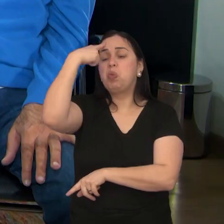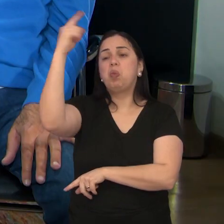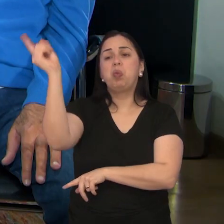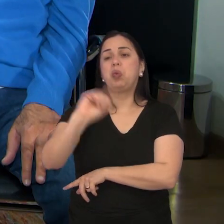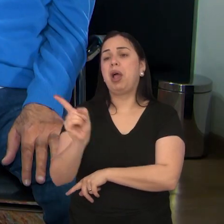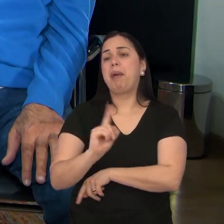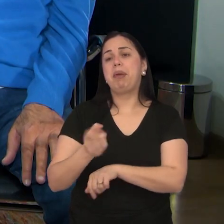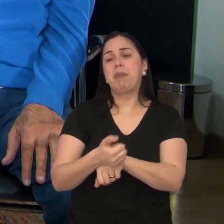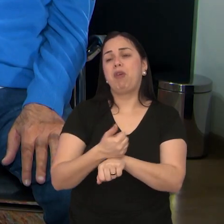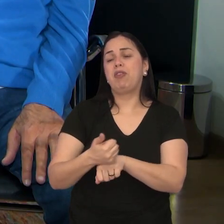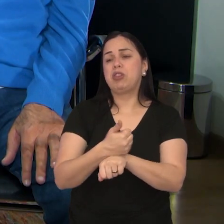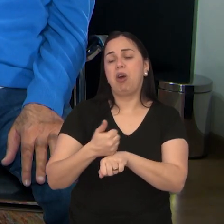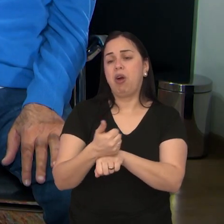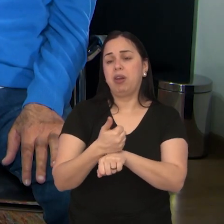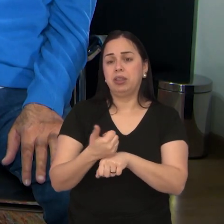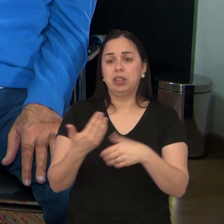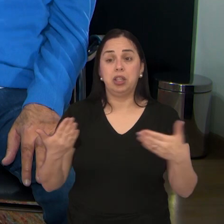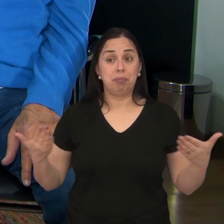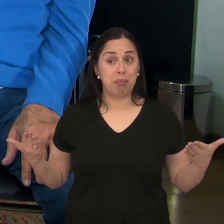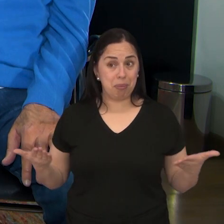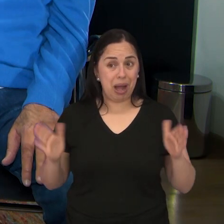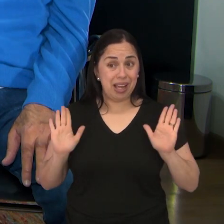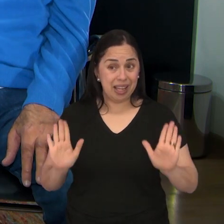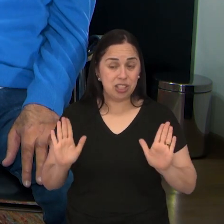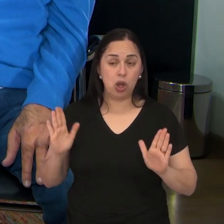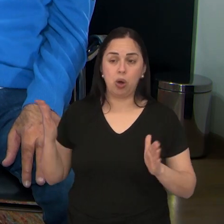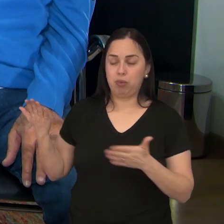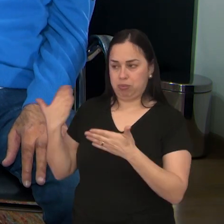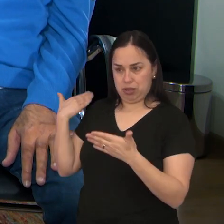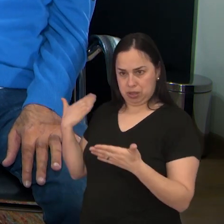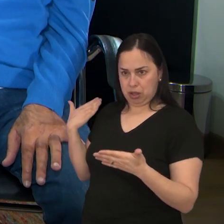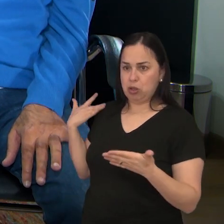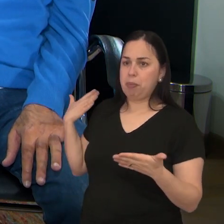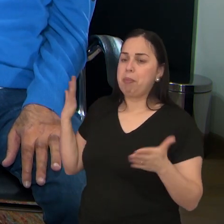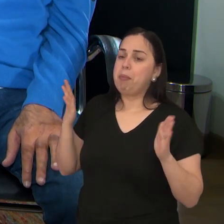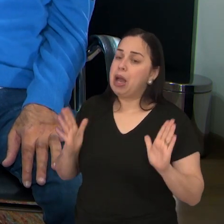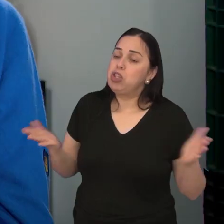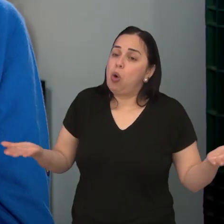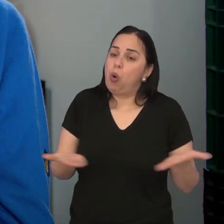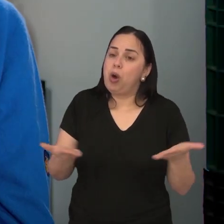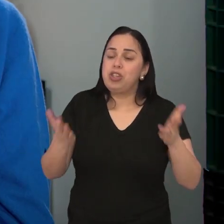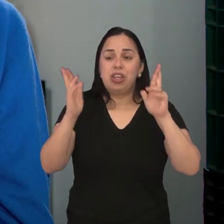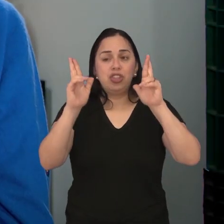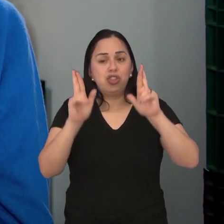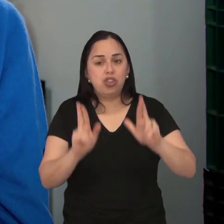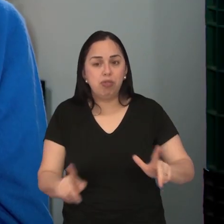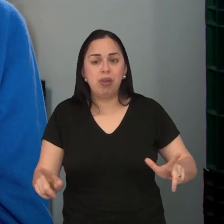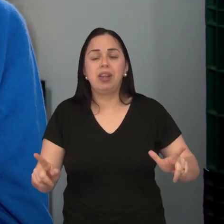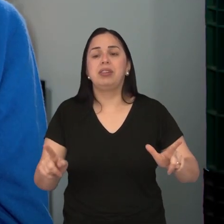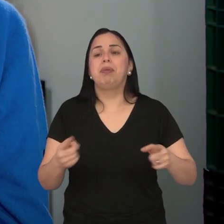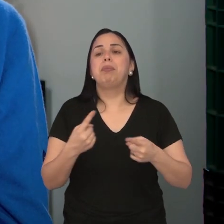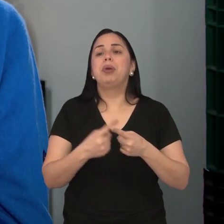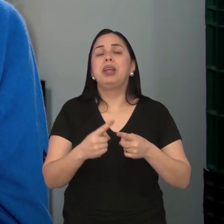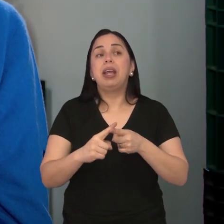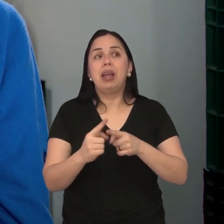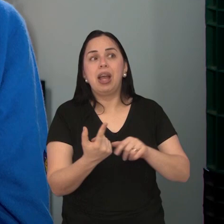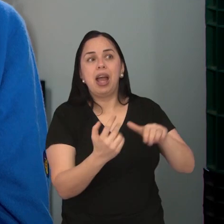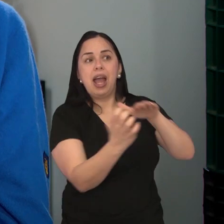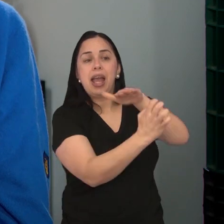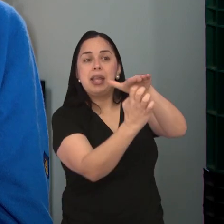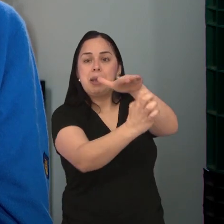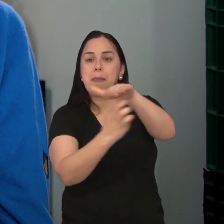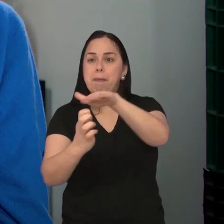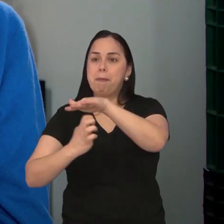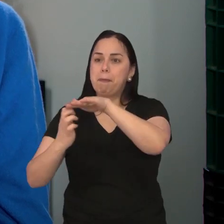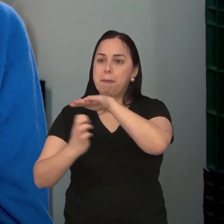não tinha muito contato. E hoje em dia, existe uma demanda em função de grandes empreendimentos, o